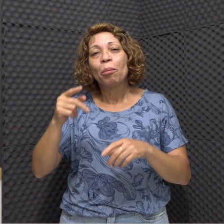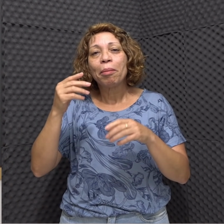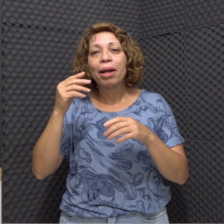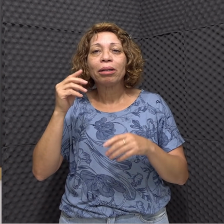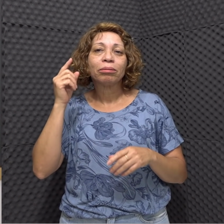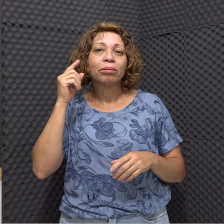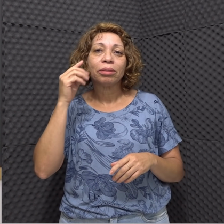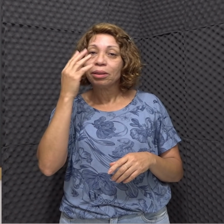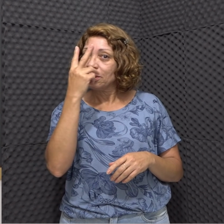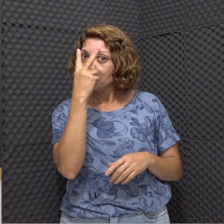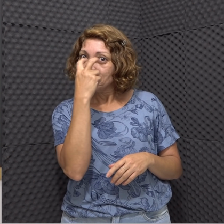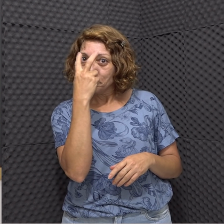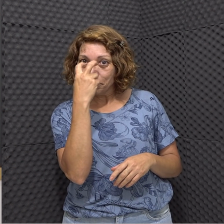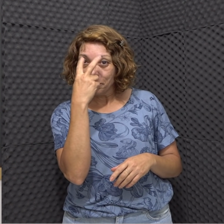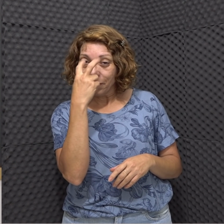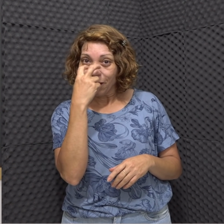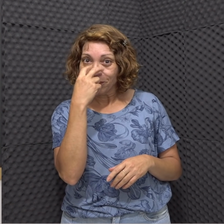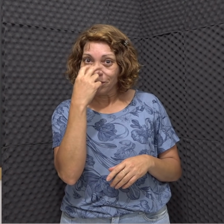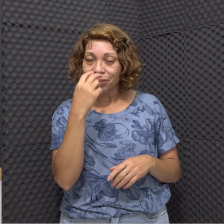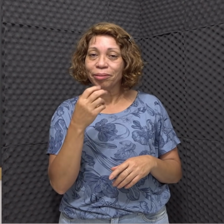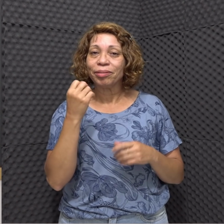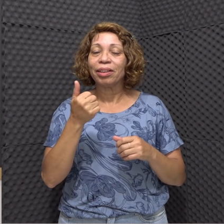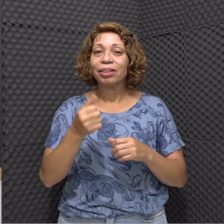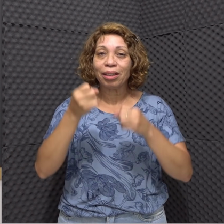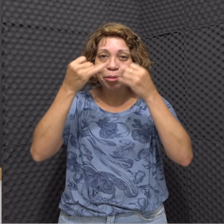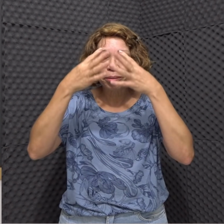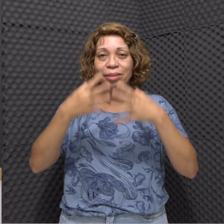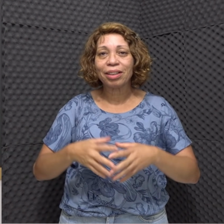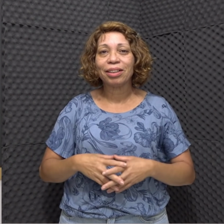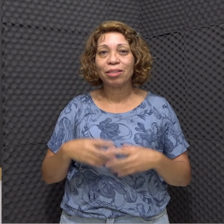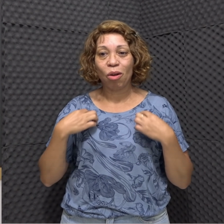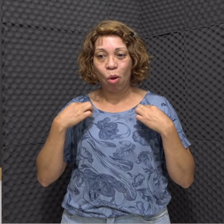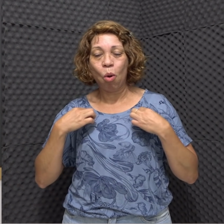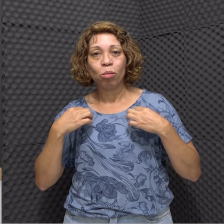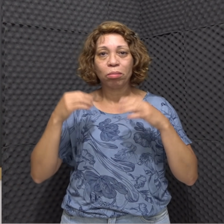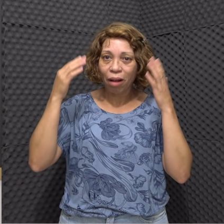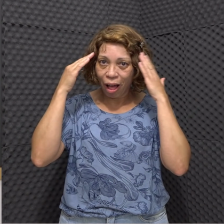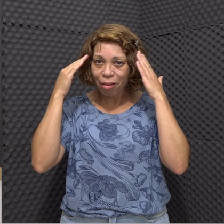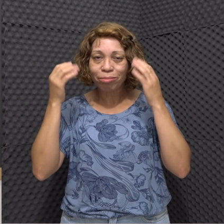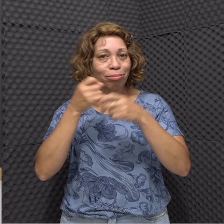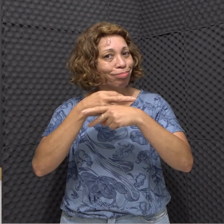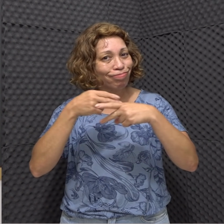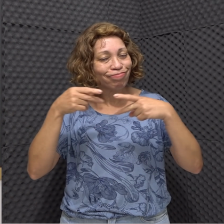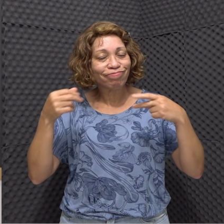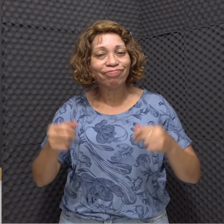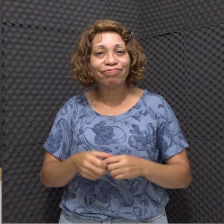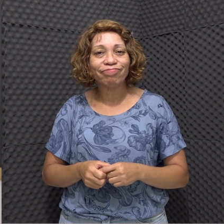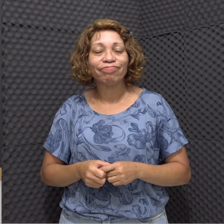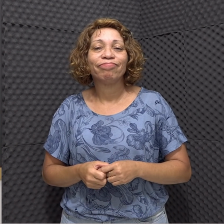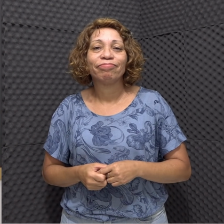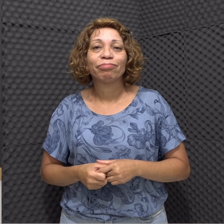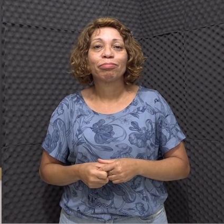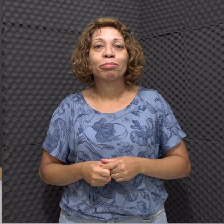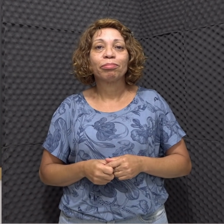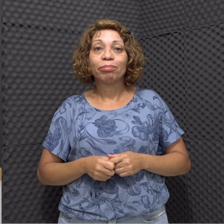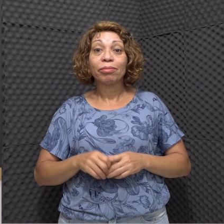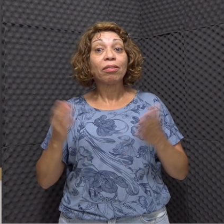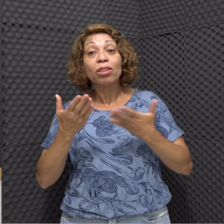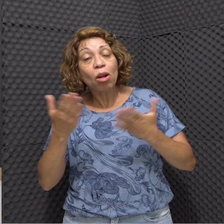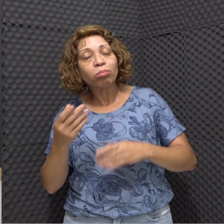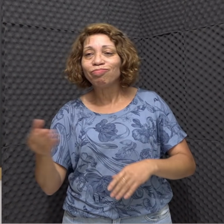EJA Cursos Online, tenho 1,85 m de altura, olhos castanhos e cabelo